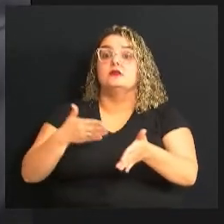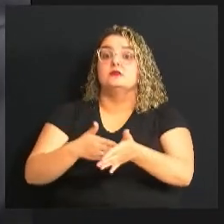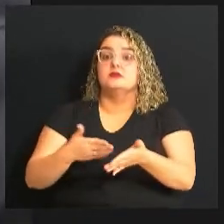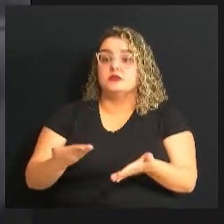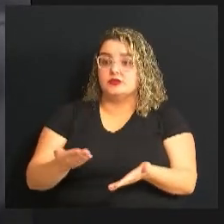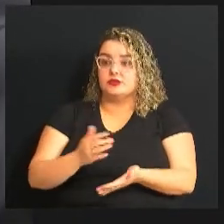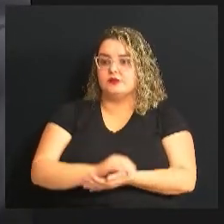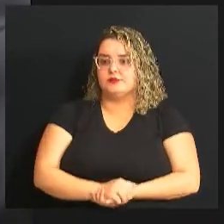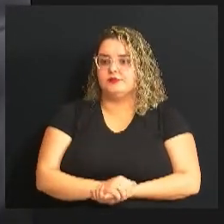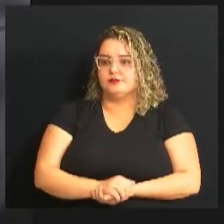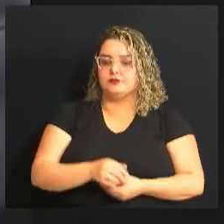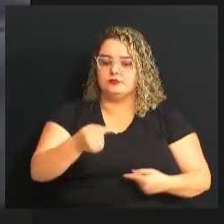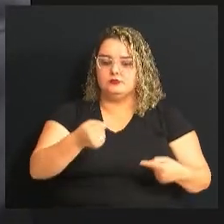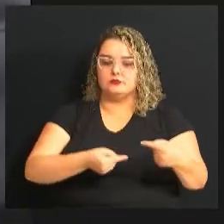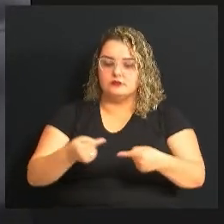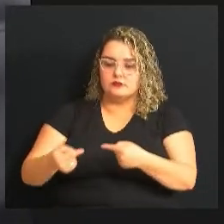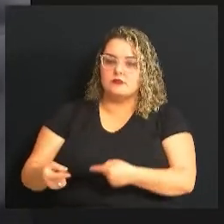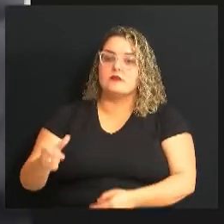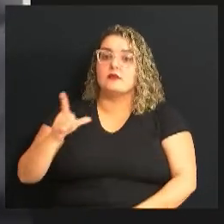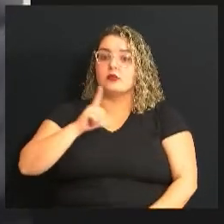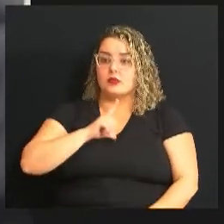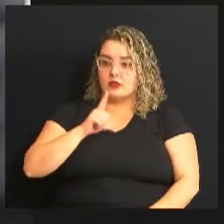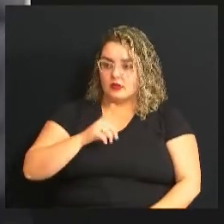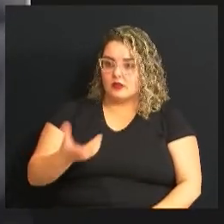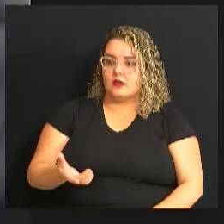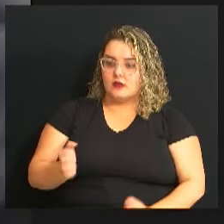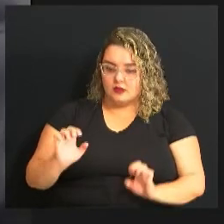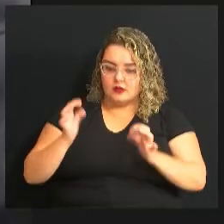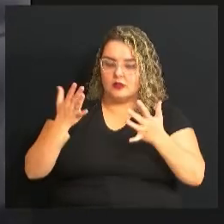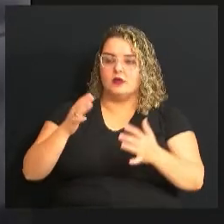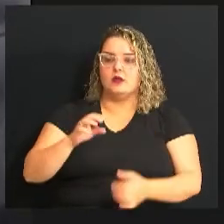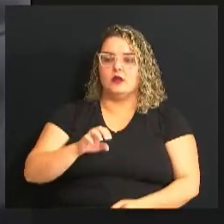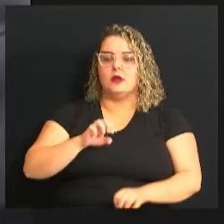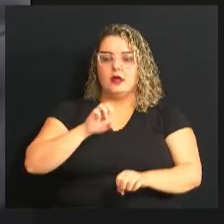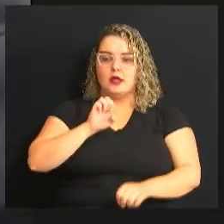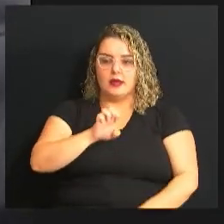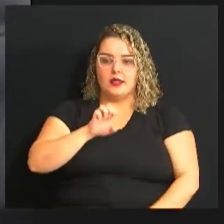A discussão que nós temos em eventos como o EducaWeek